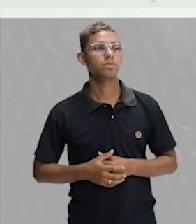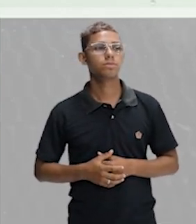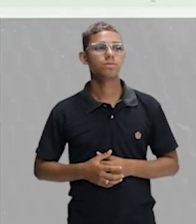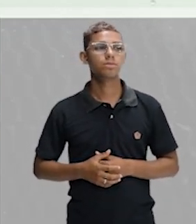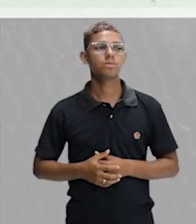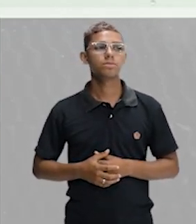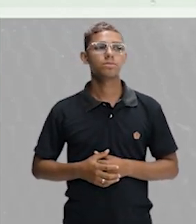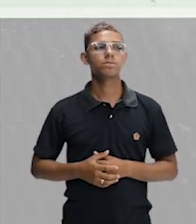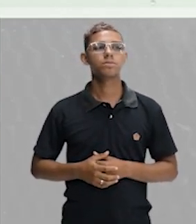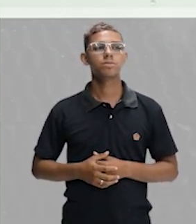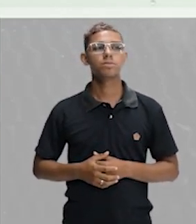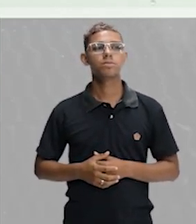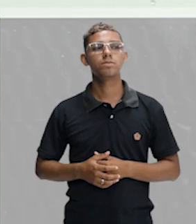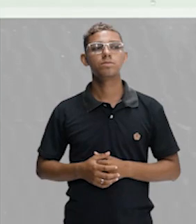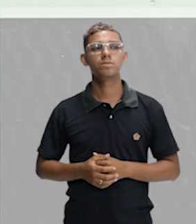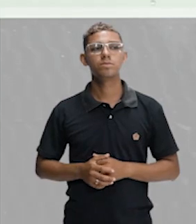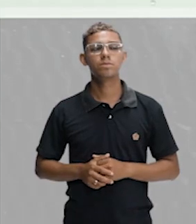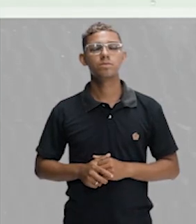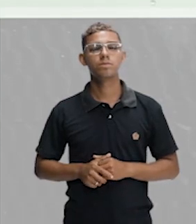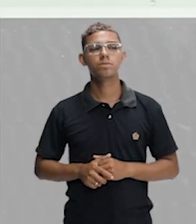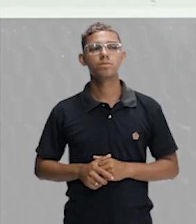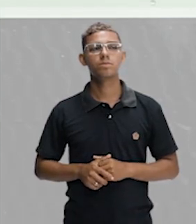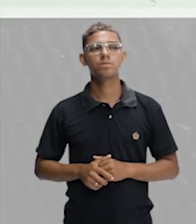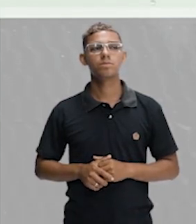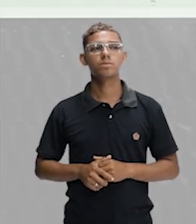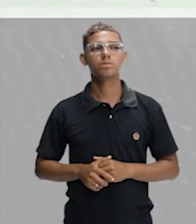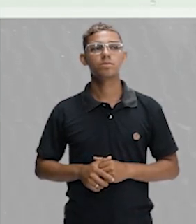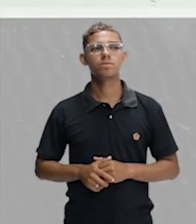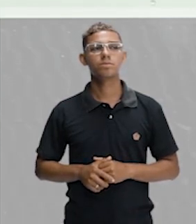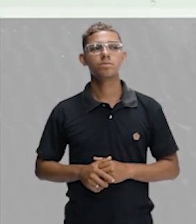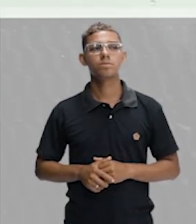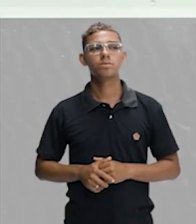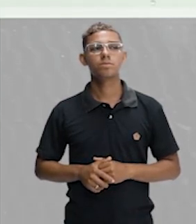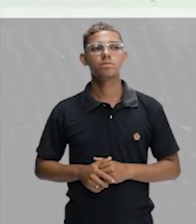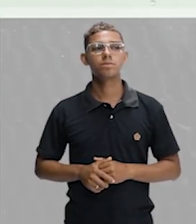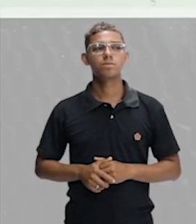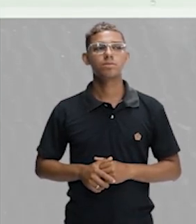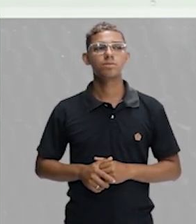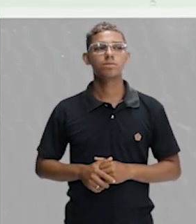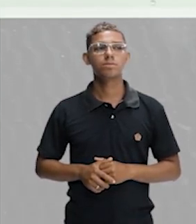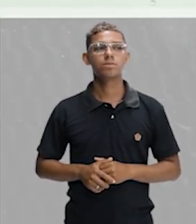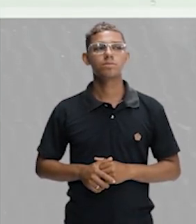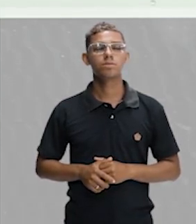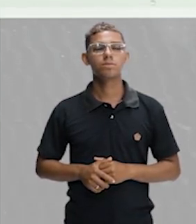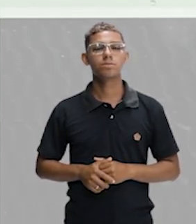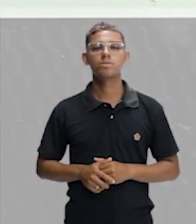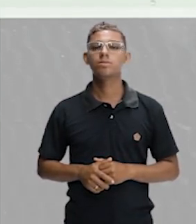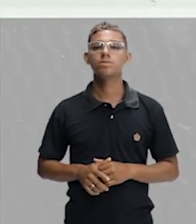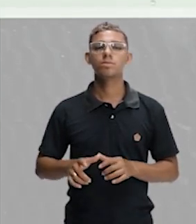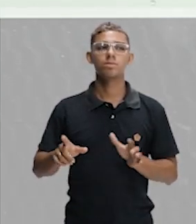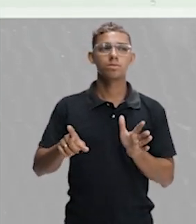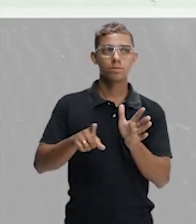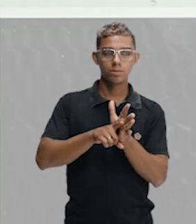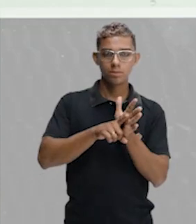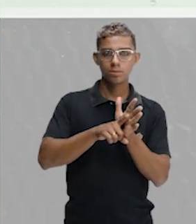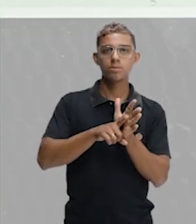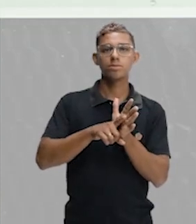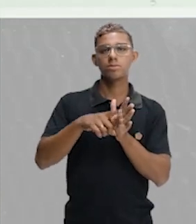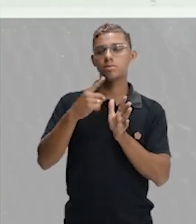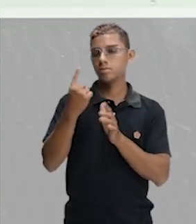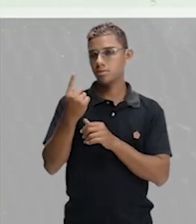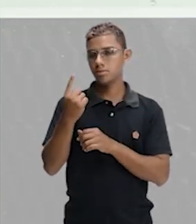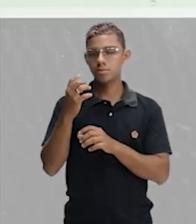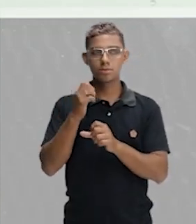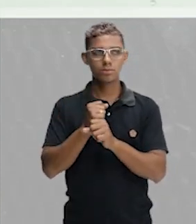3X - 7 Você pode até aqui multiplicar por menos um né Tá todo mundo negativo quando você Multiplica